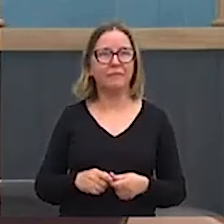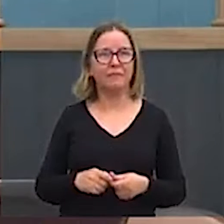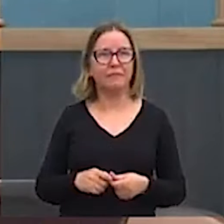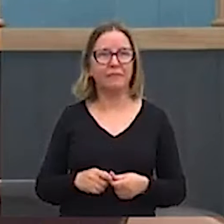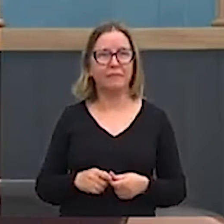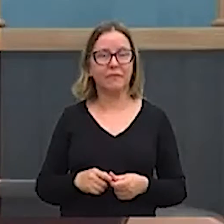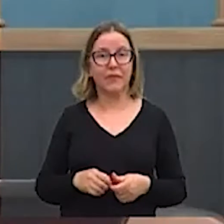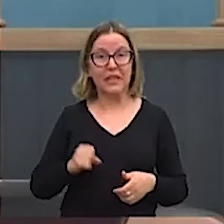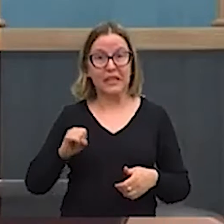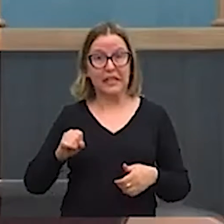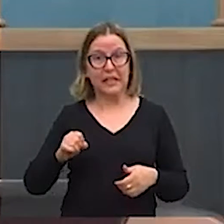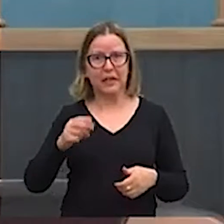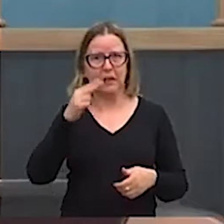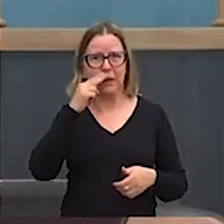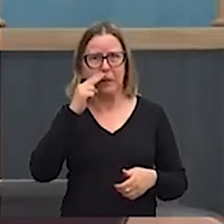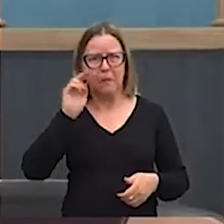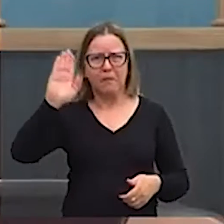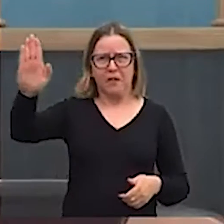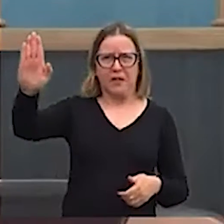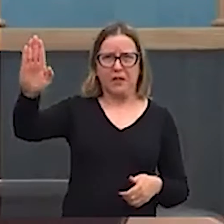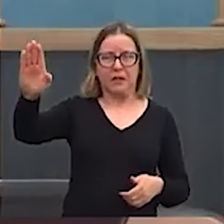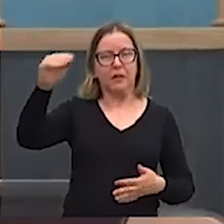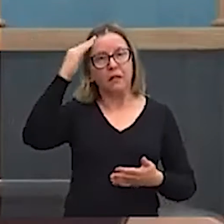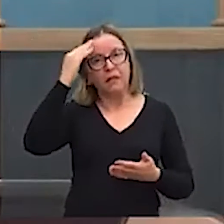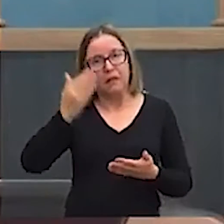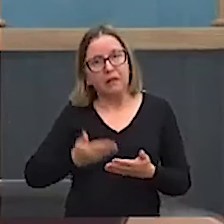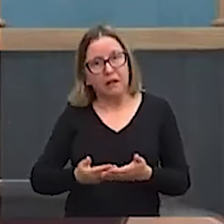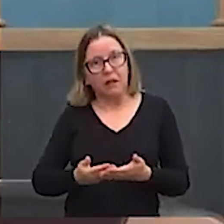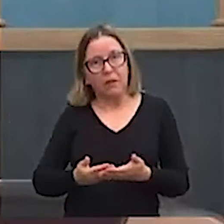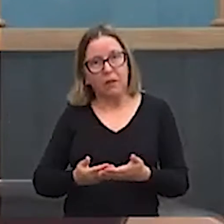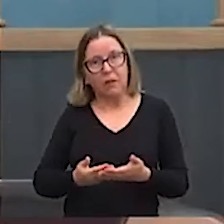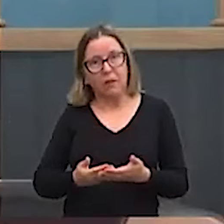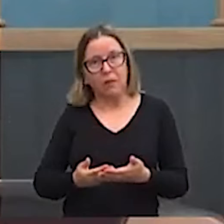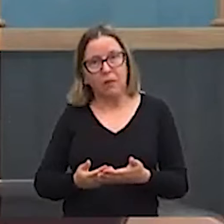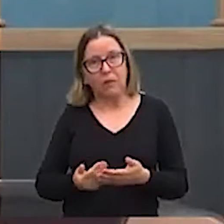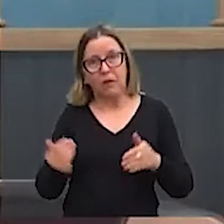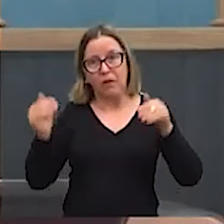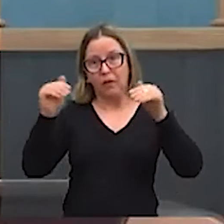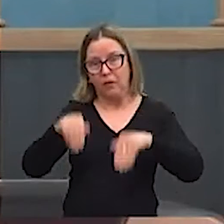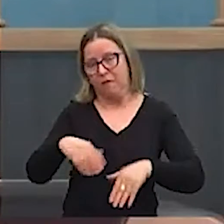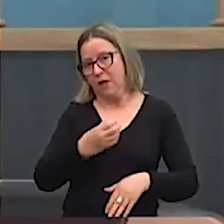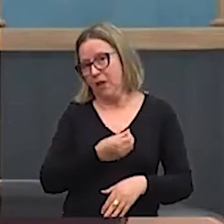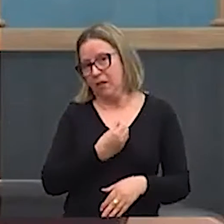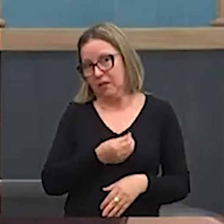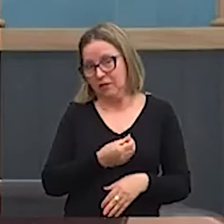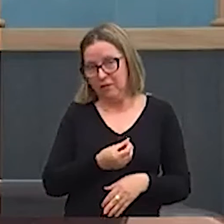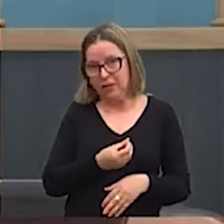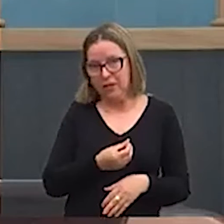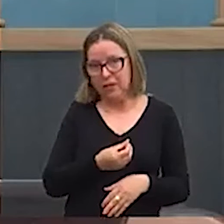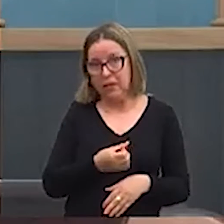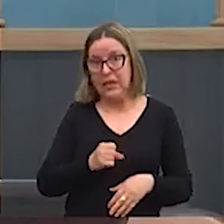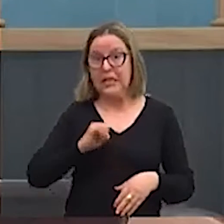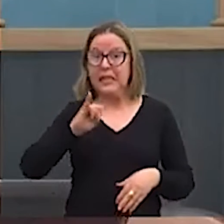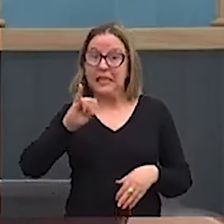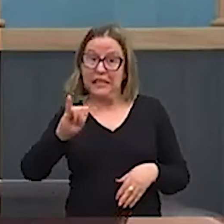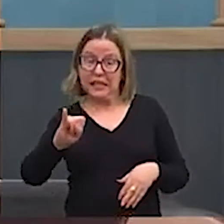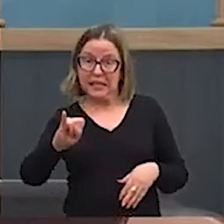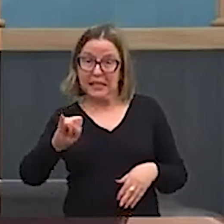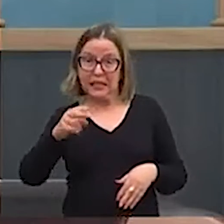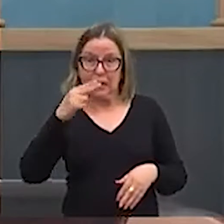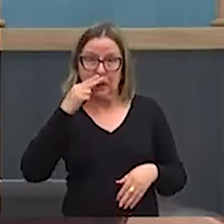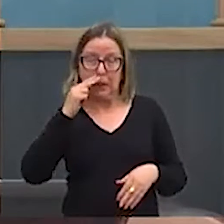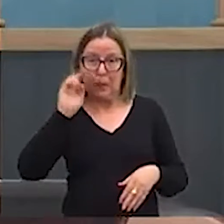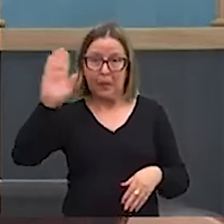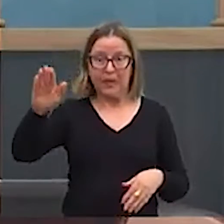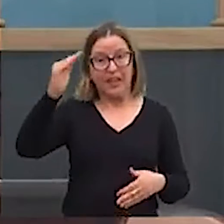Se Hitler creu no final da vida dele, se Hitler creu em Jesus